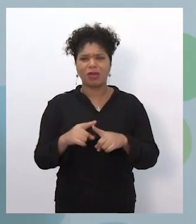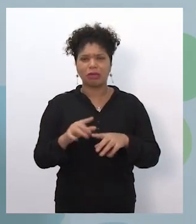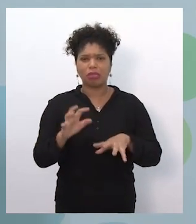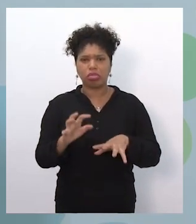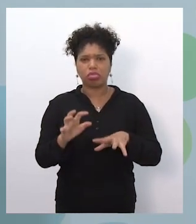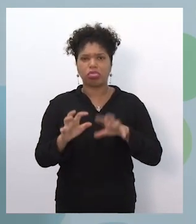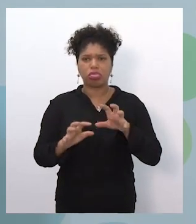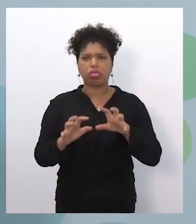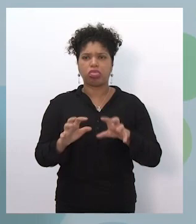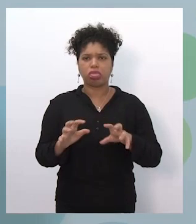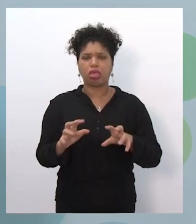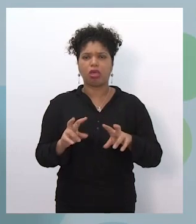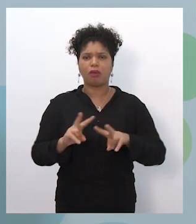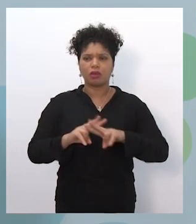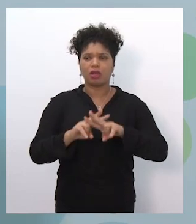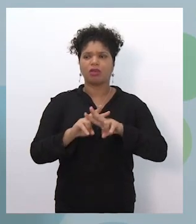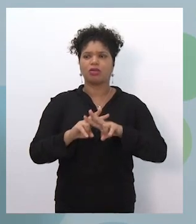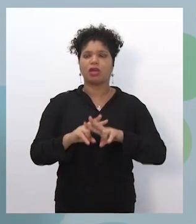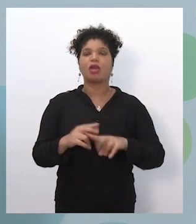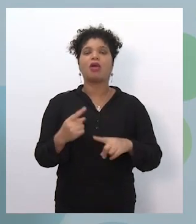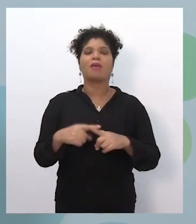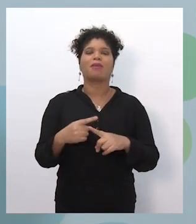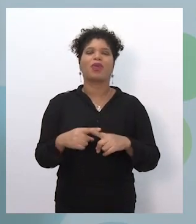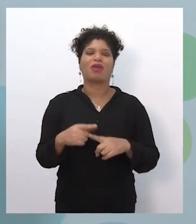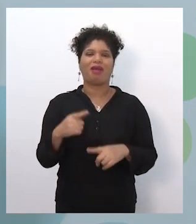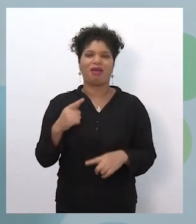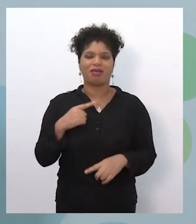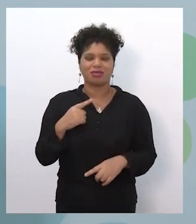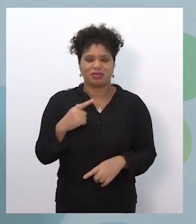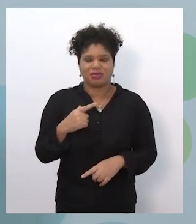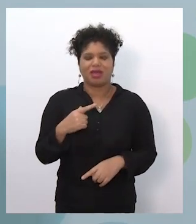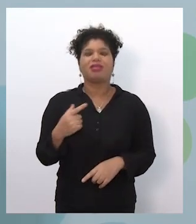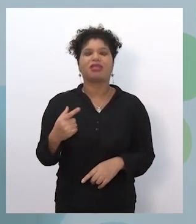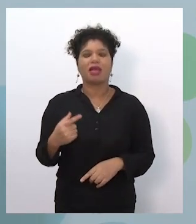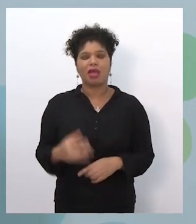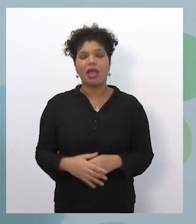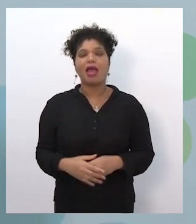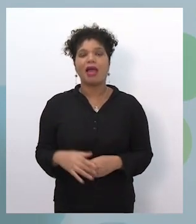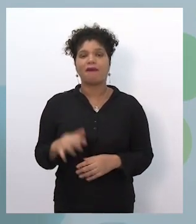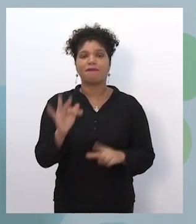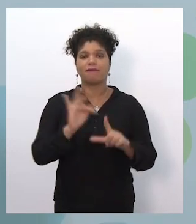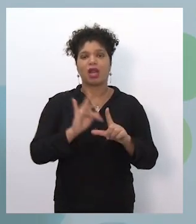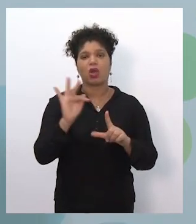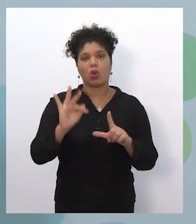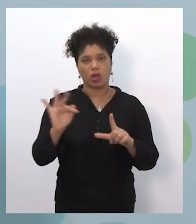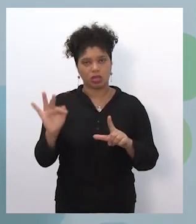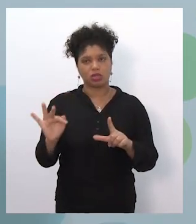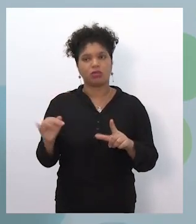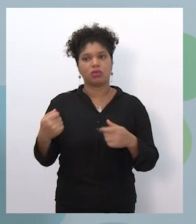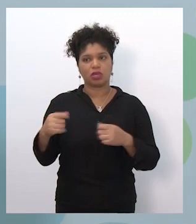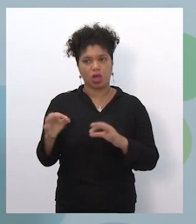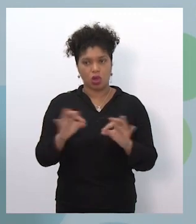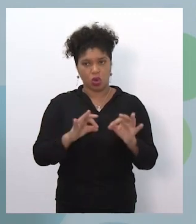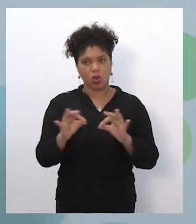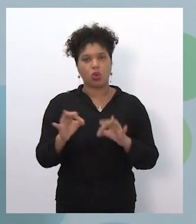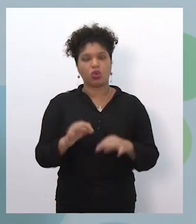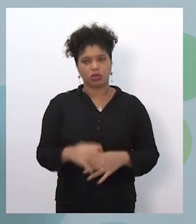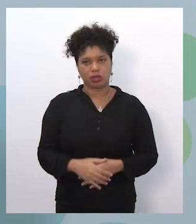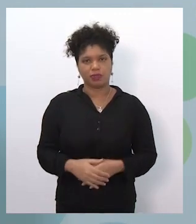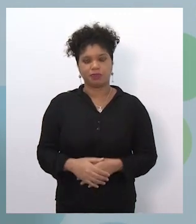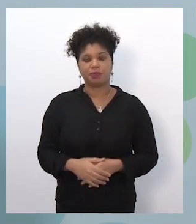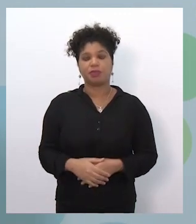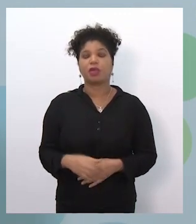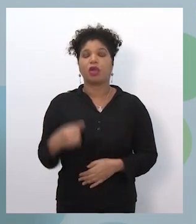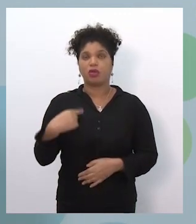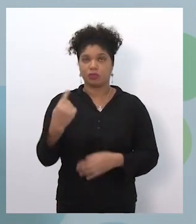travando. É por causa dessa memória, por causa dessa frequência dela, né? Então tem que se atentar a tudo. Como nós falamos lá